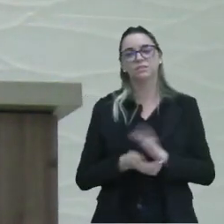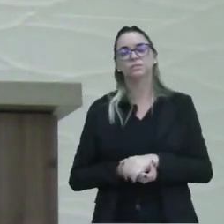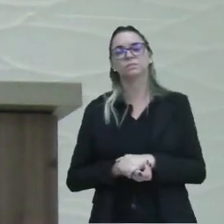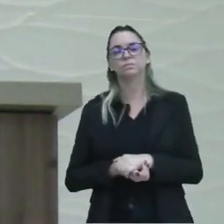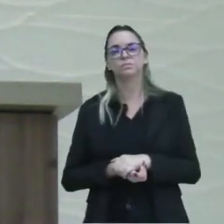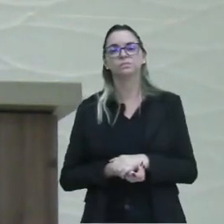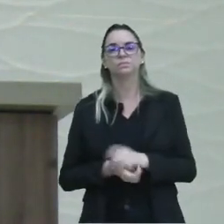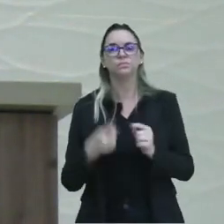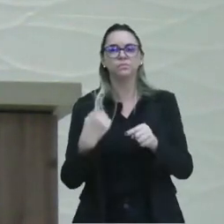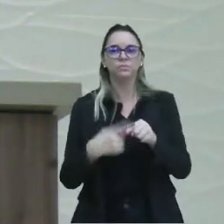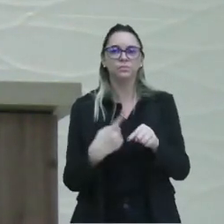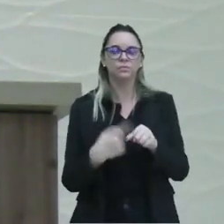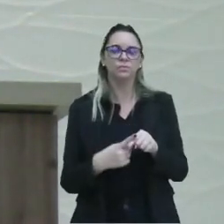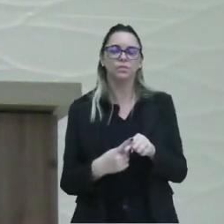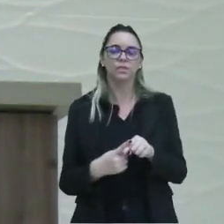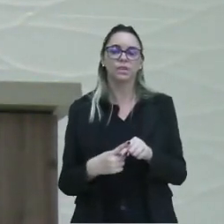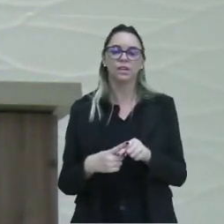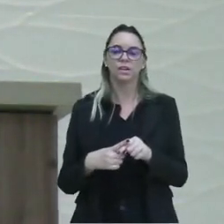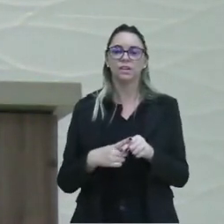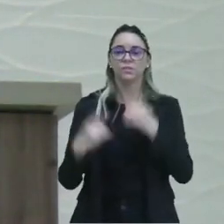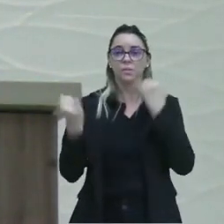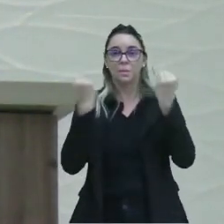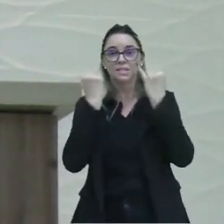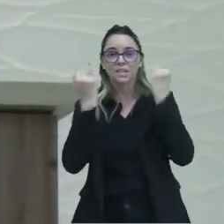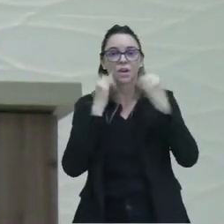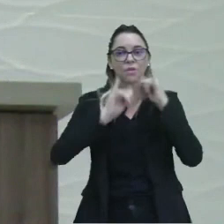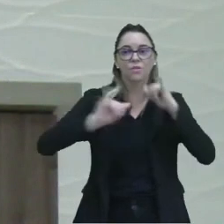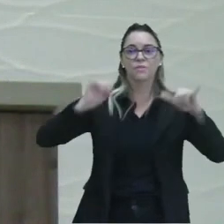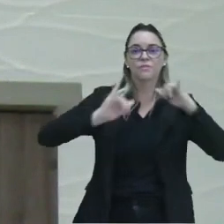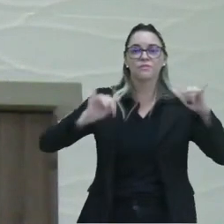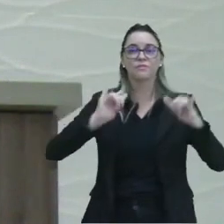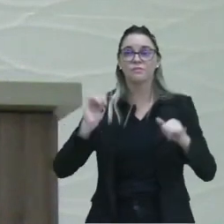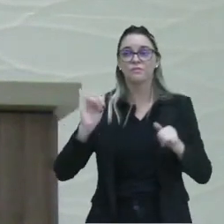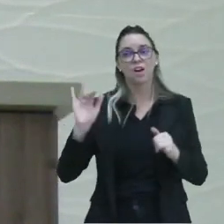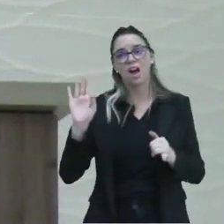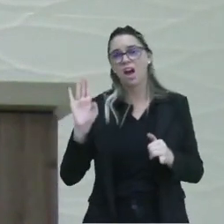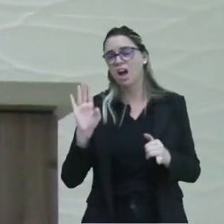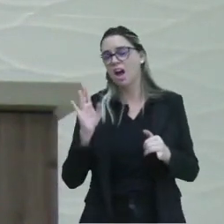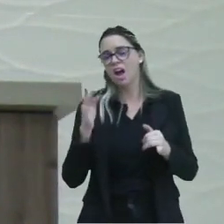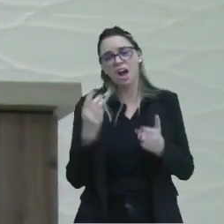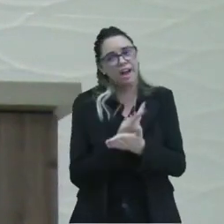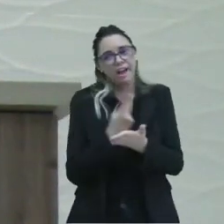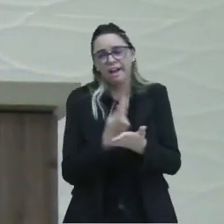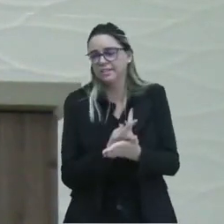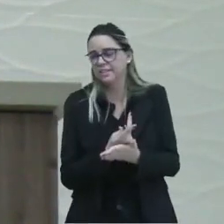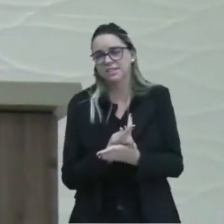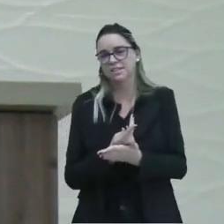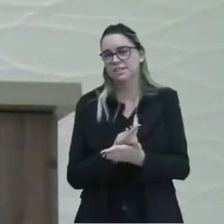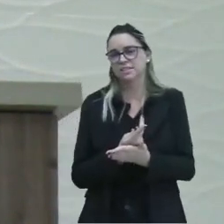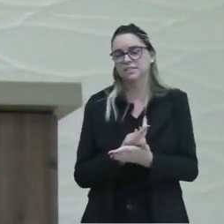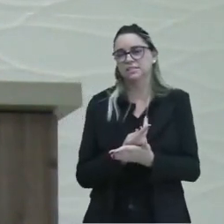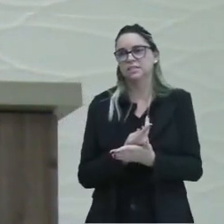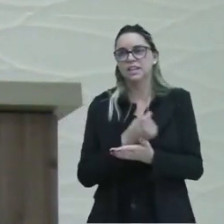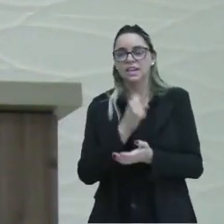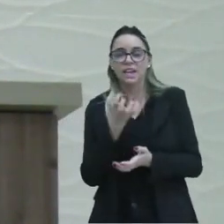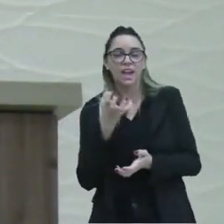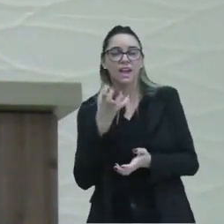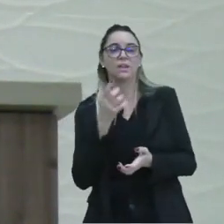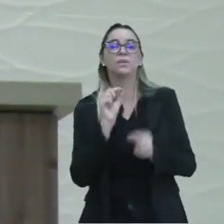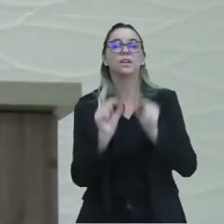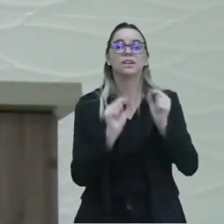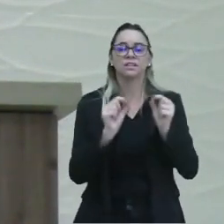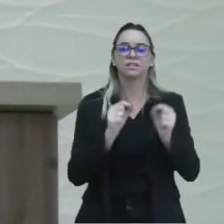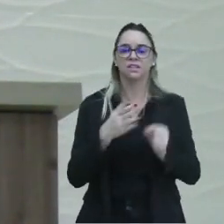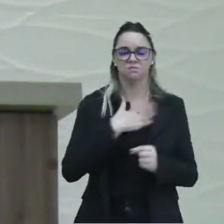por alguns levar informações falsas, errôneas, tentando defender apenas o seu interesse, ao invés de se